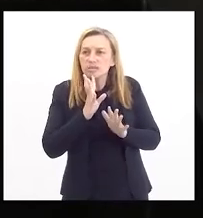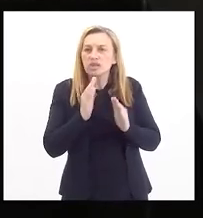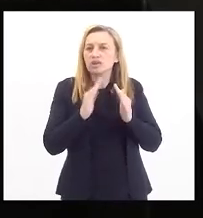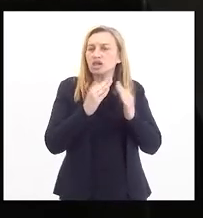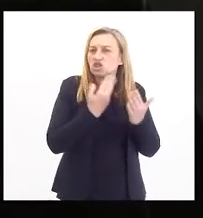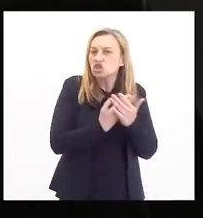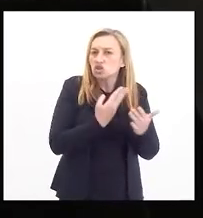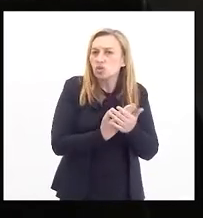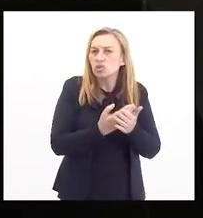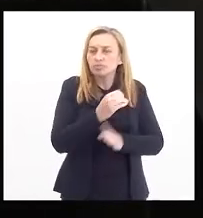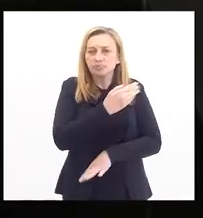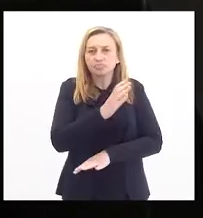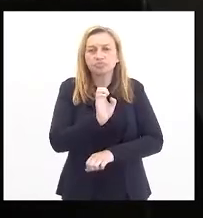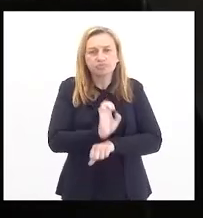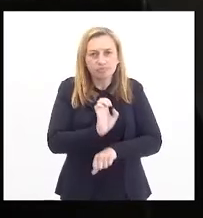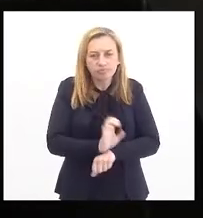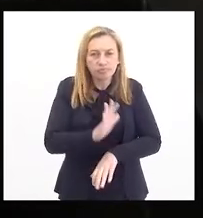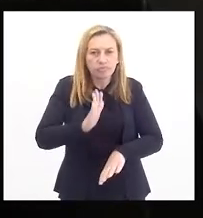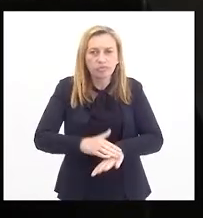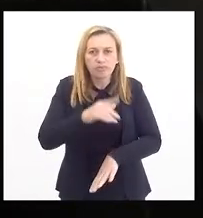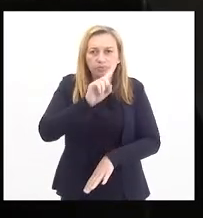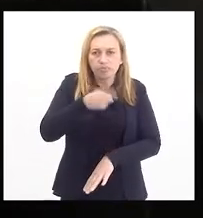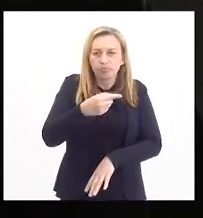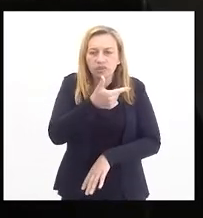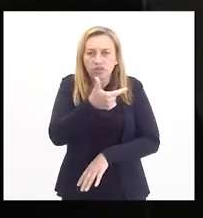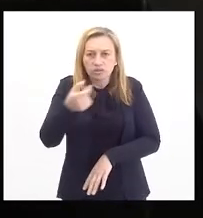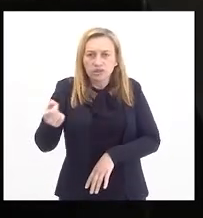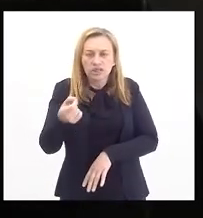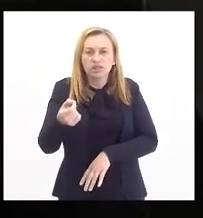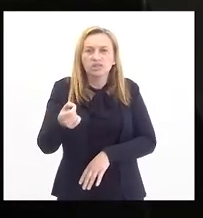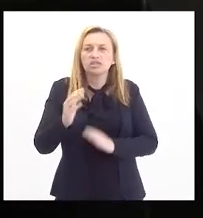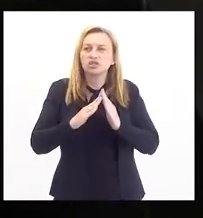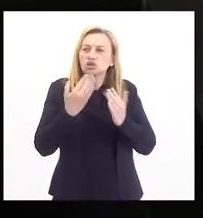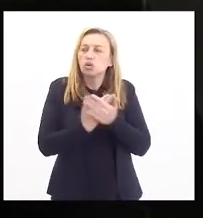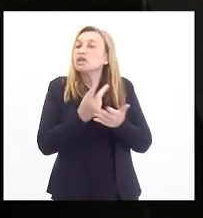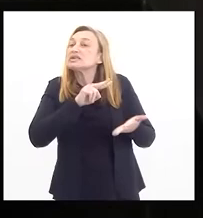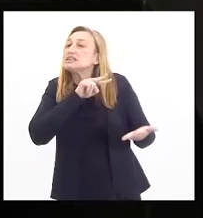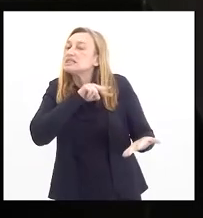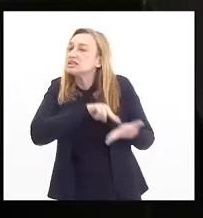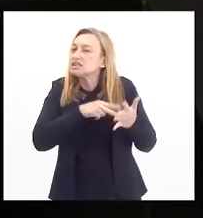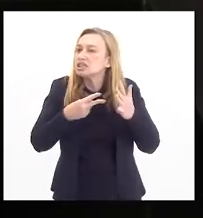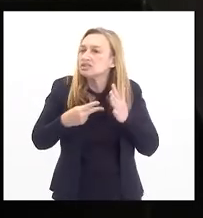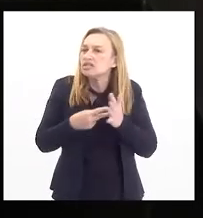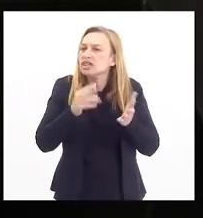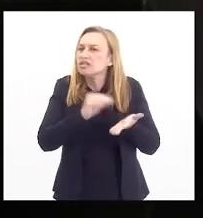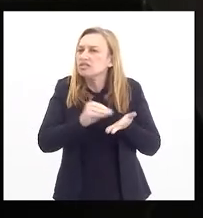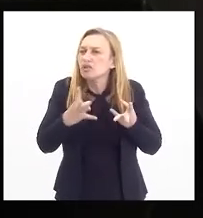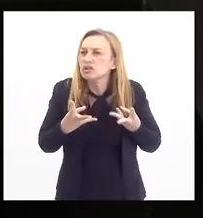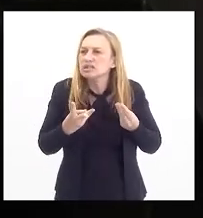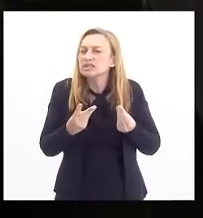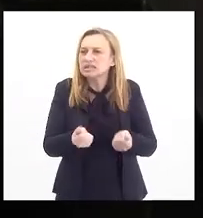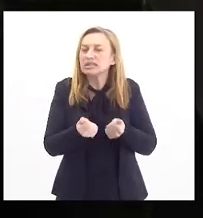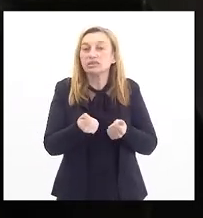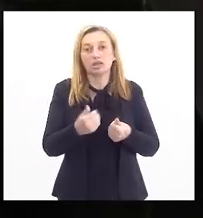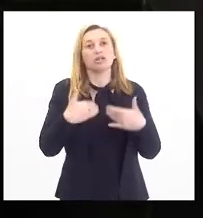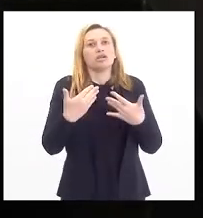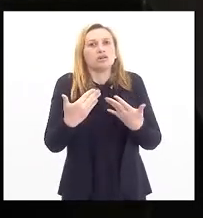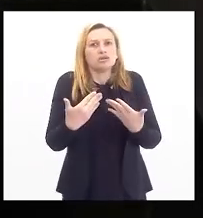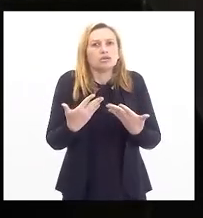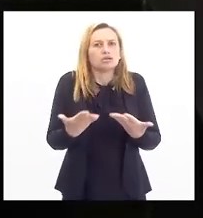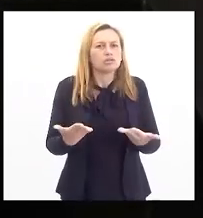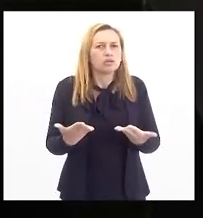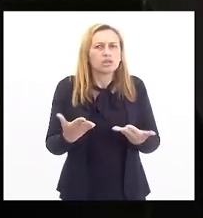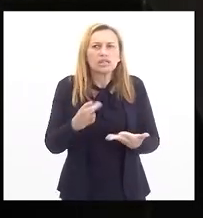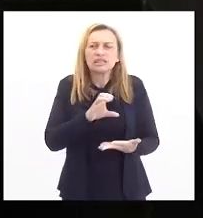estaduais, das nossas mais de 1.200 escolas, significa uma insensibilidade. Me espanta muito, inclusive,